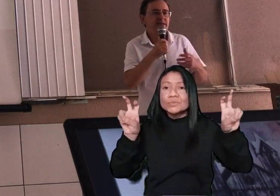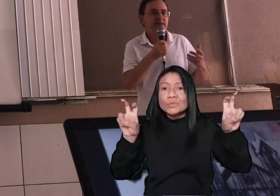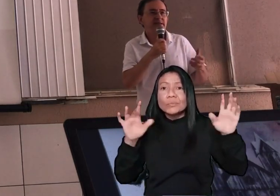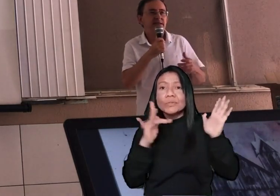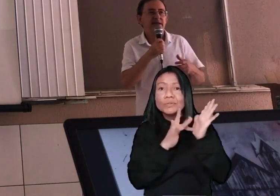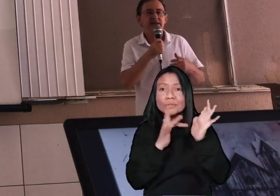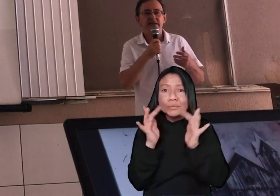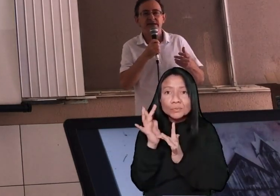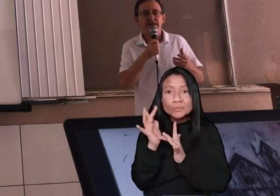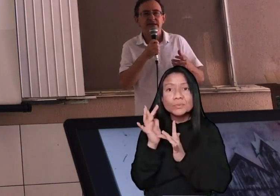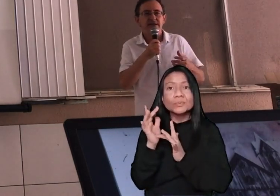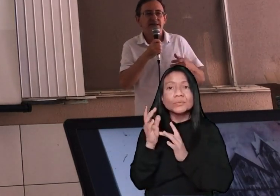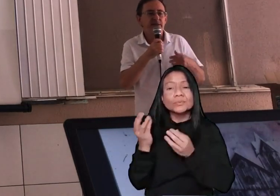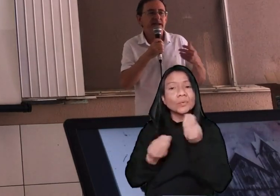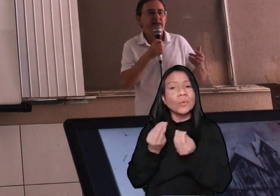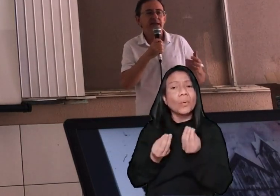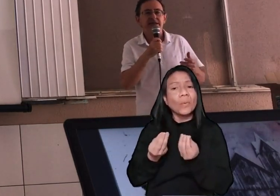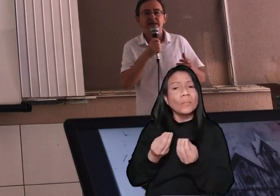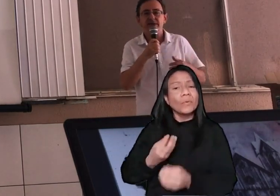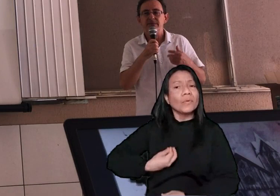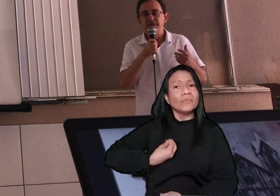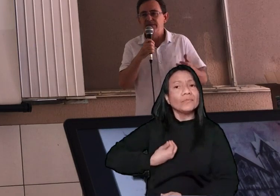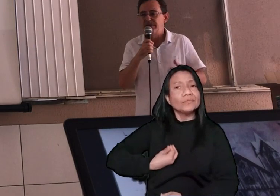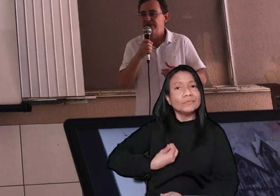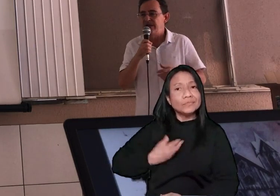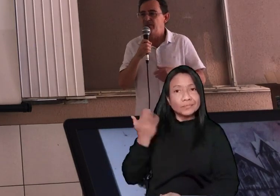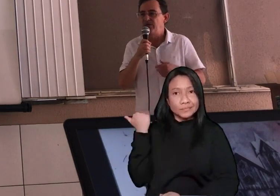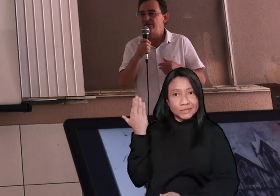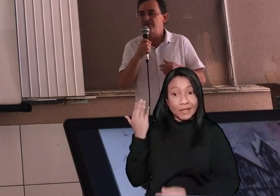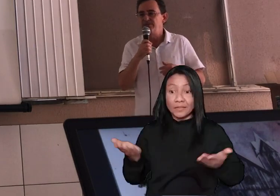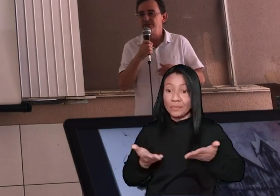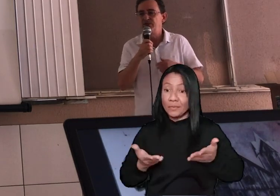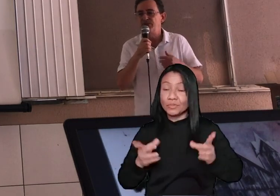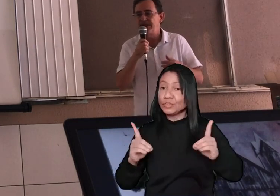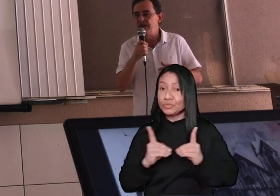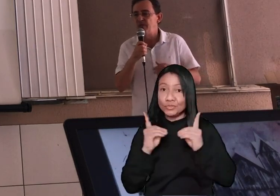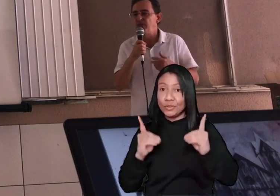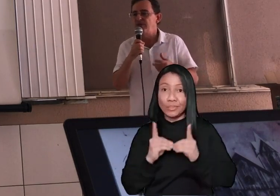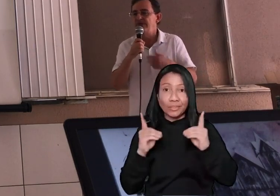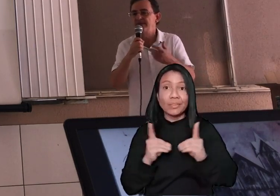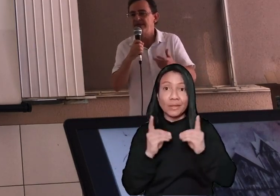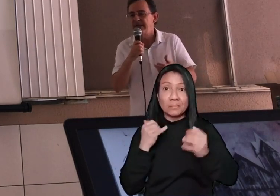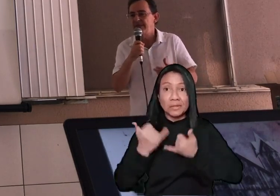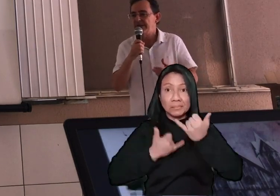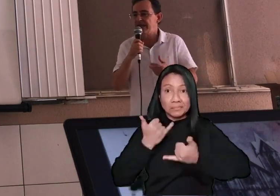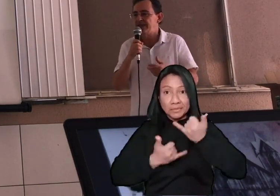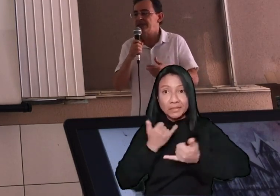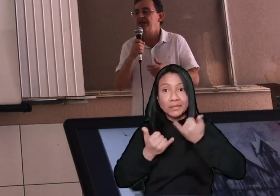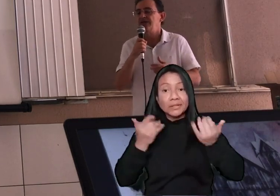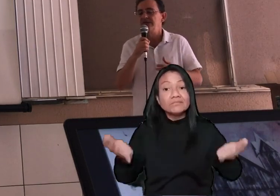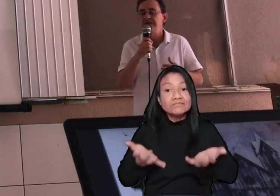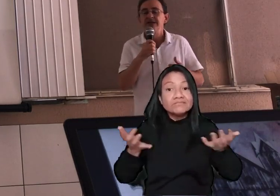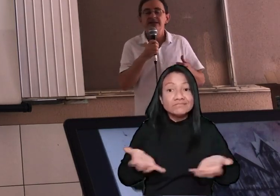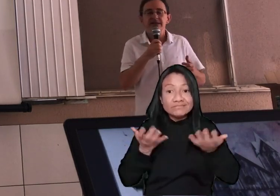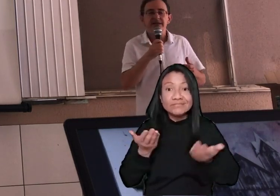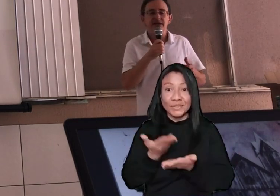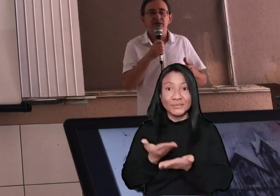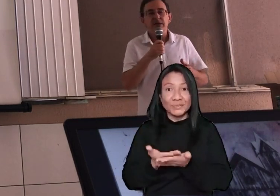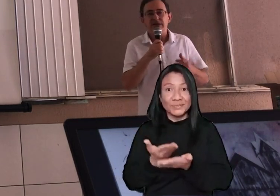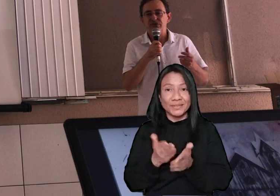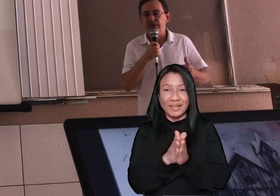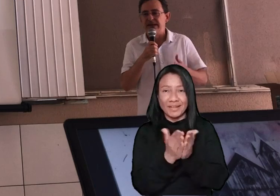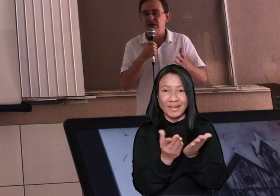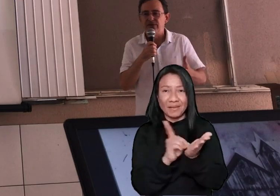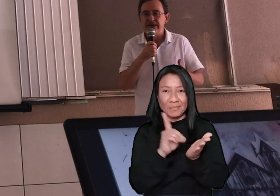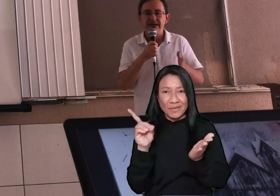muito de brincadeiras, né, para falar um pouco, descontrair um pouco e tentar passar a mensagem, né?